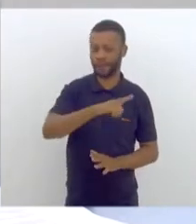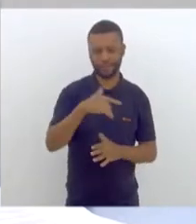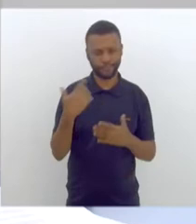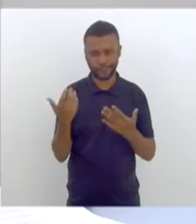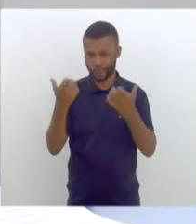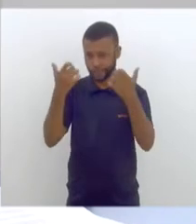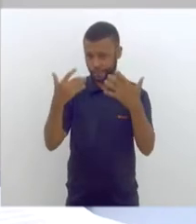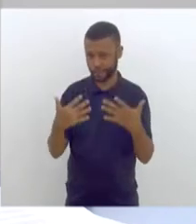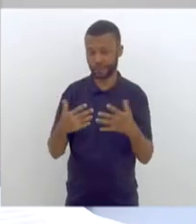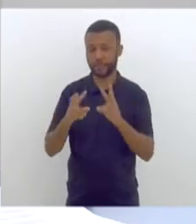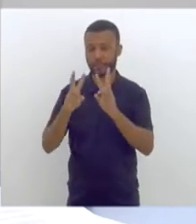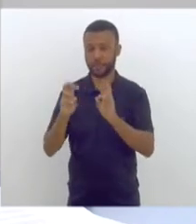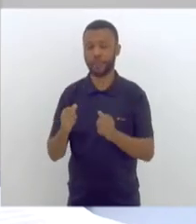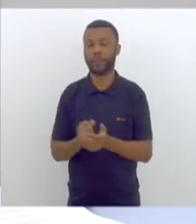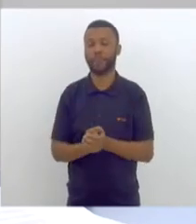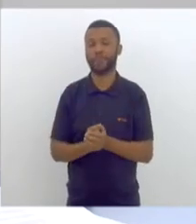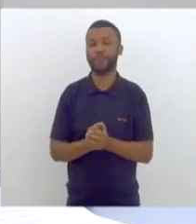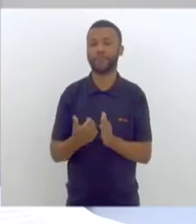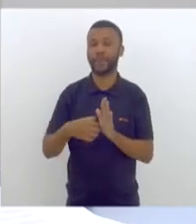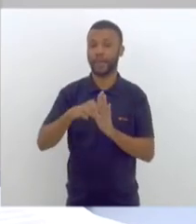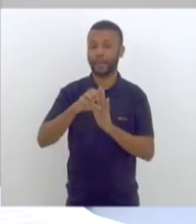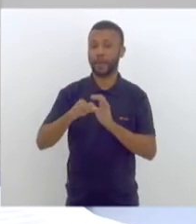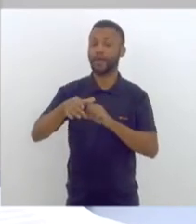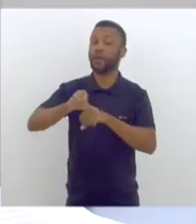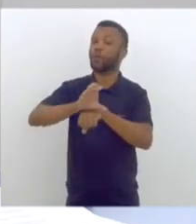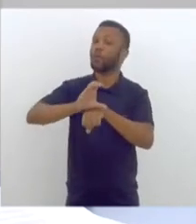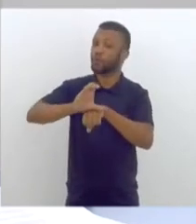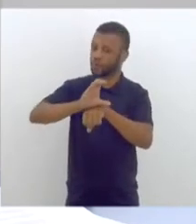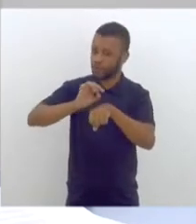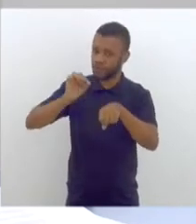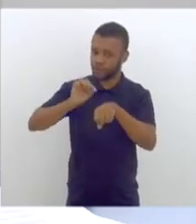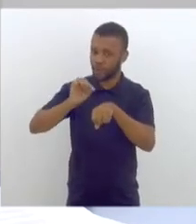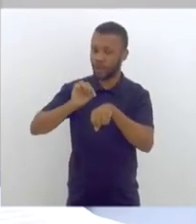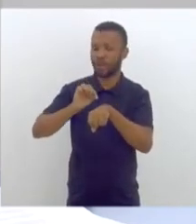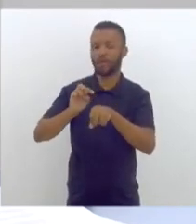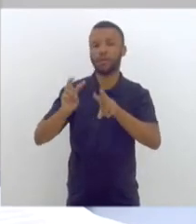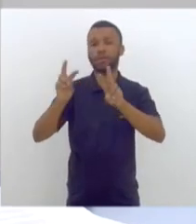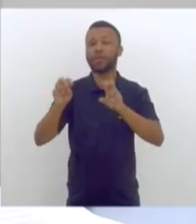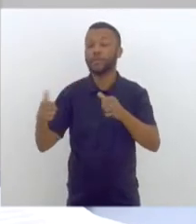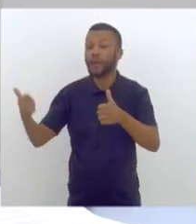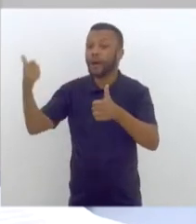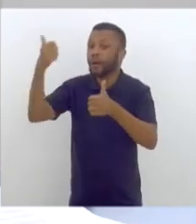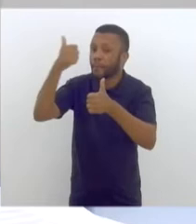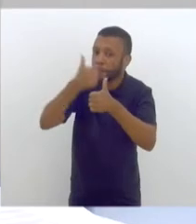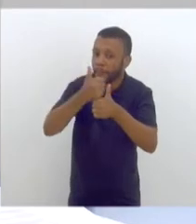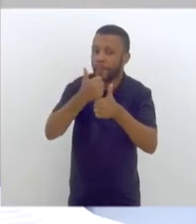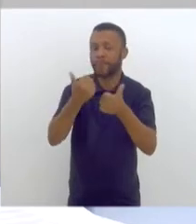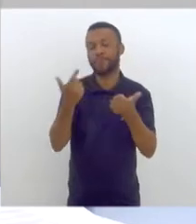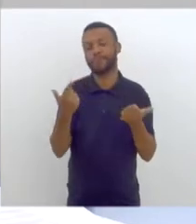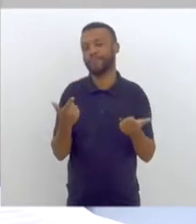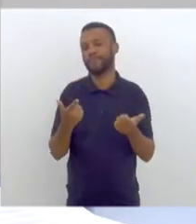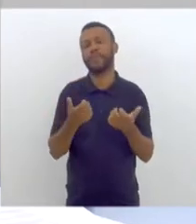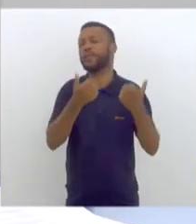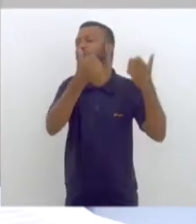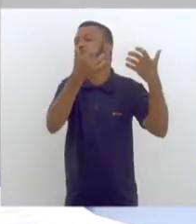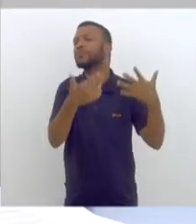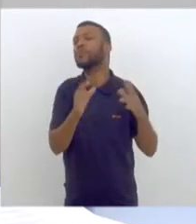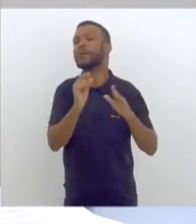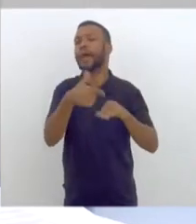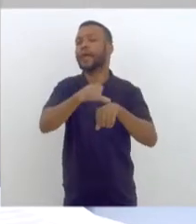emenda constitucional sobre a compensação diz o que